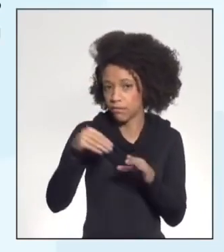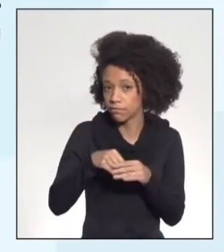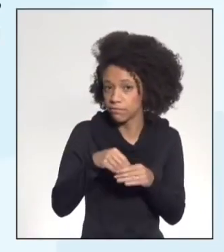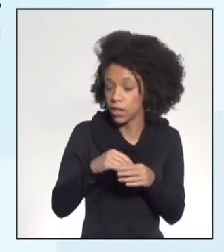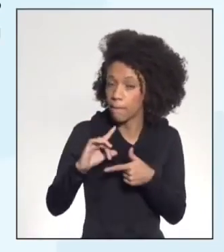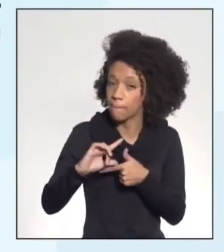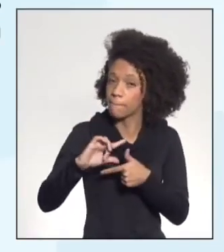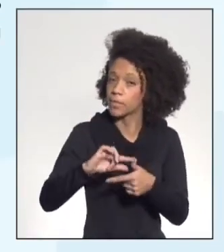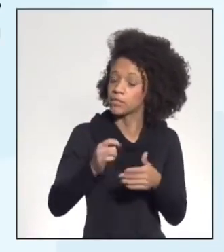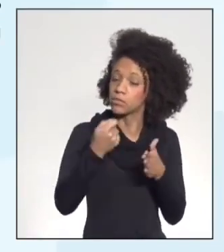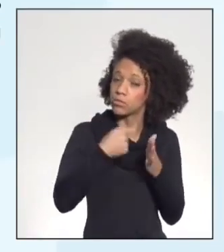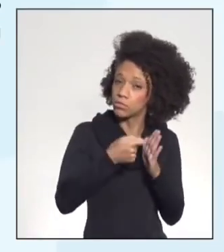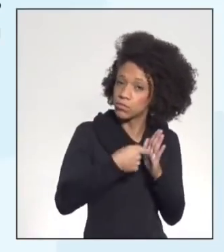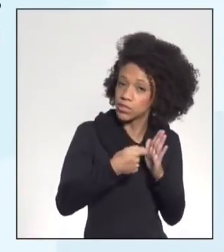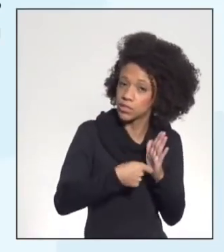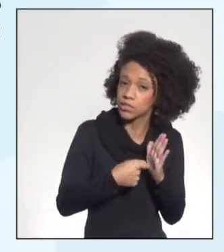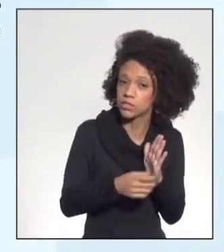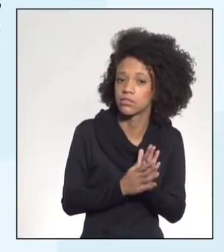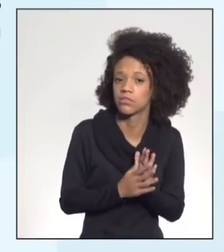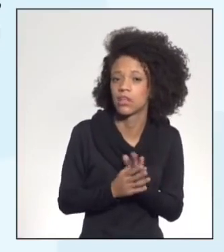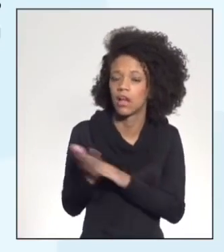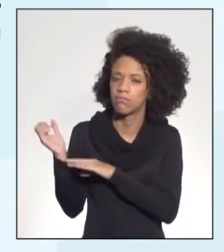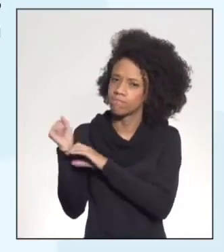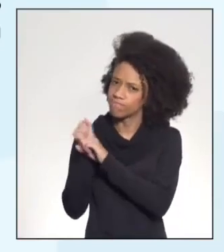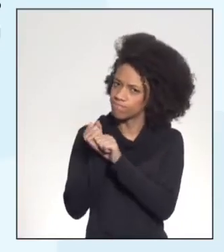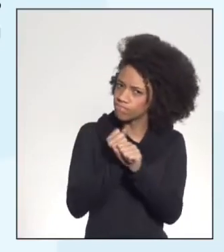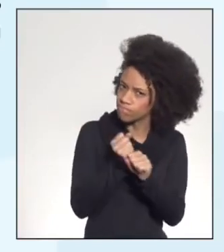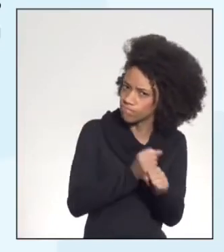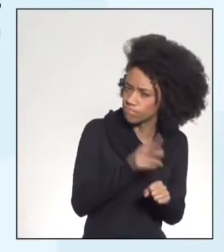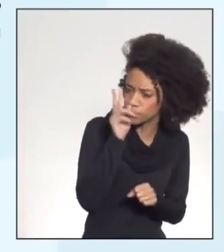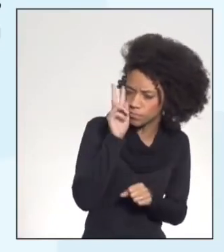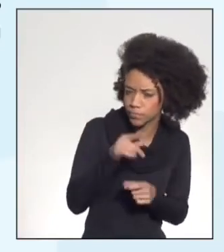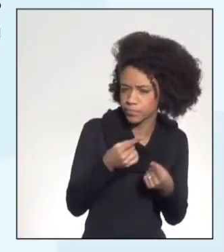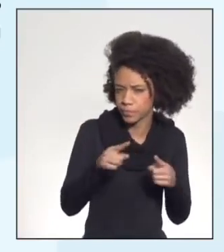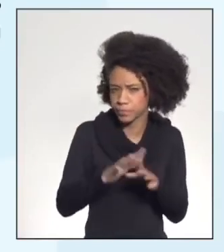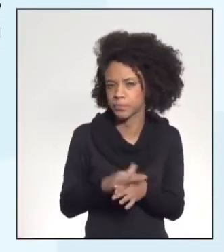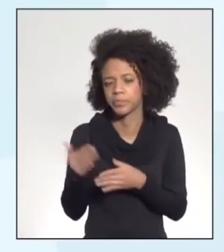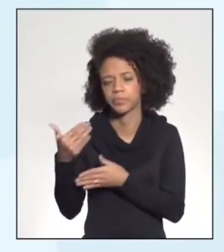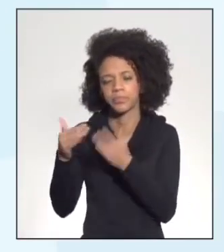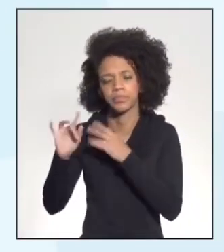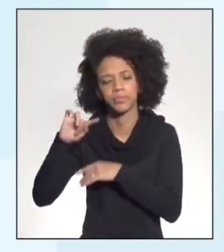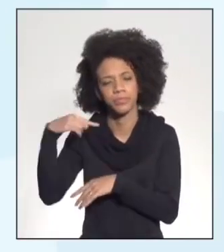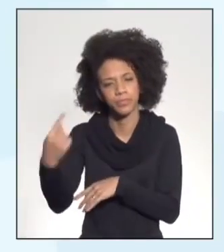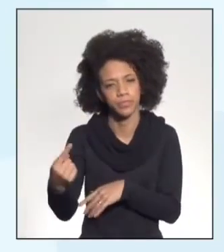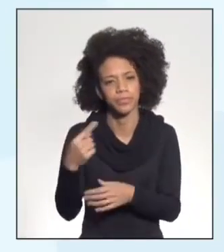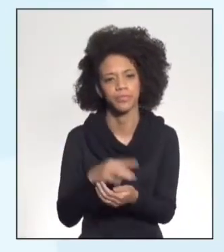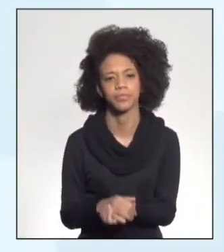escritas estabelecidos ao longo da história da música. No próximo slide, pessoal,